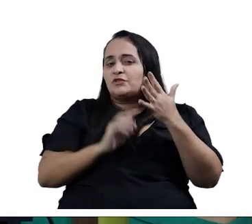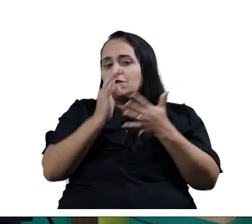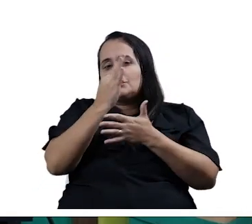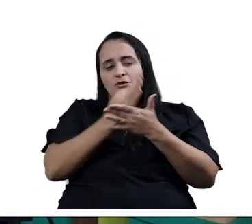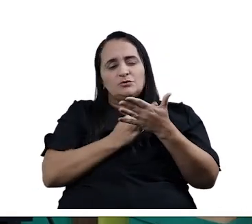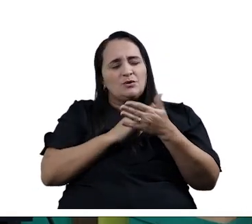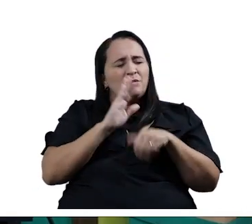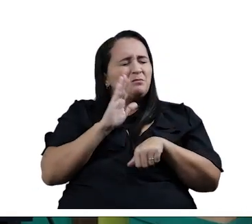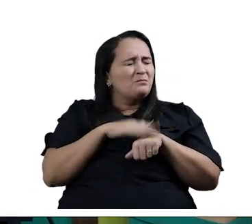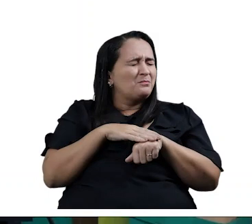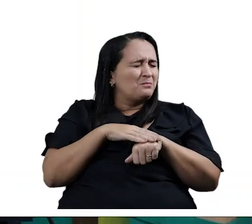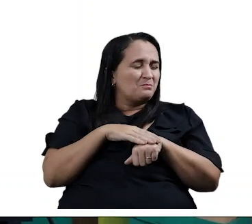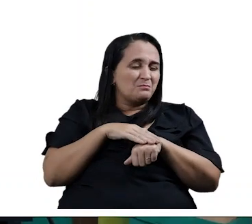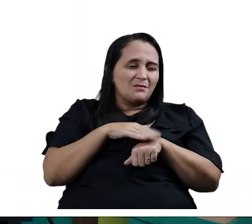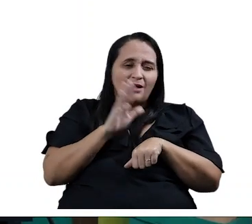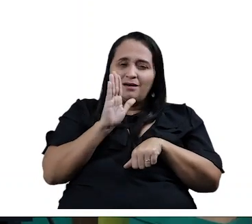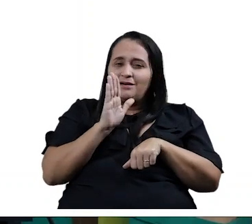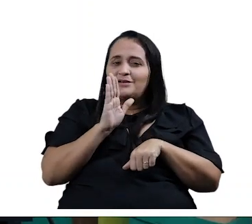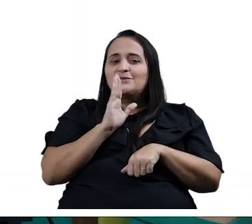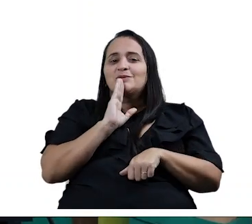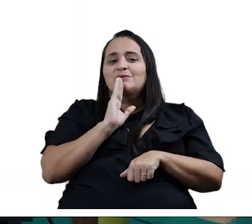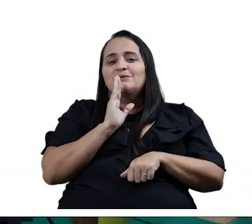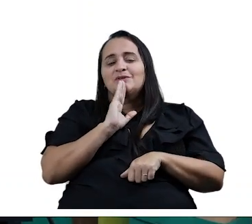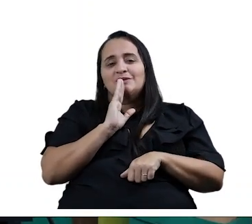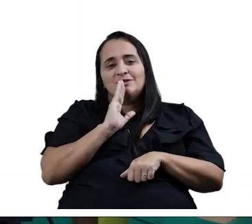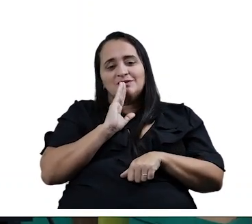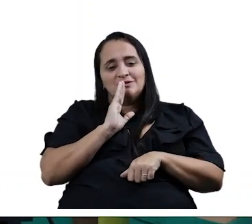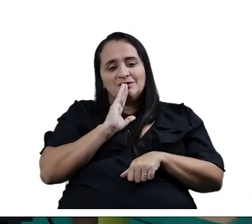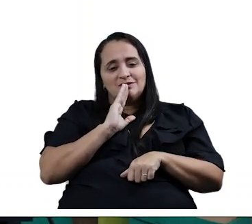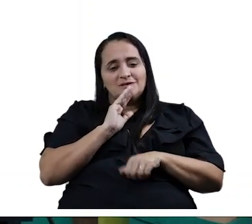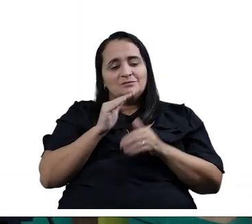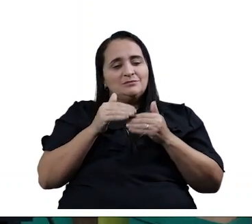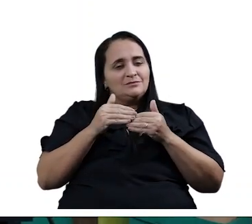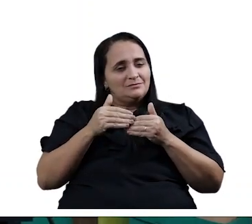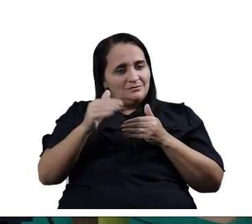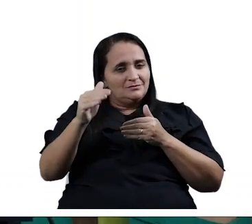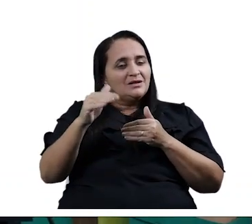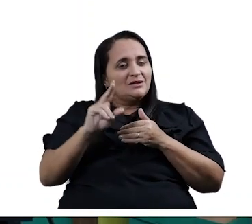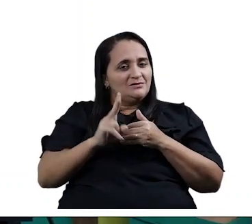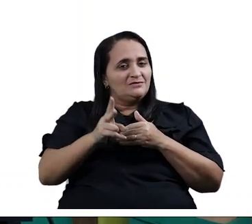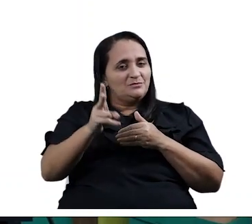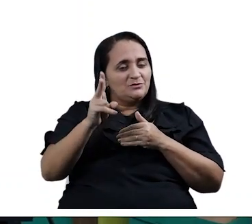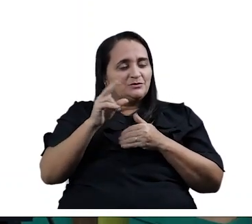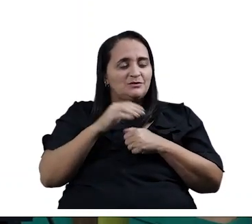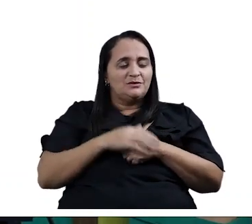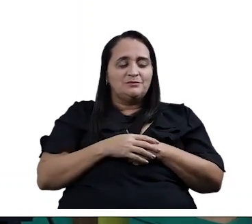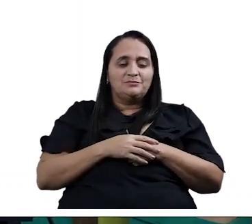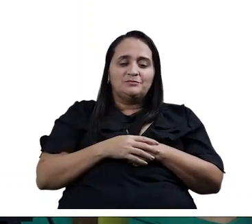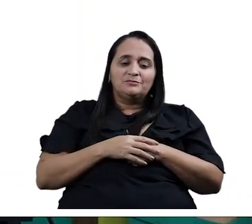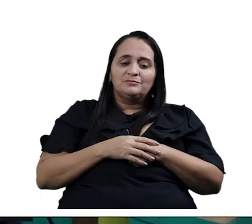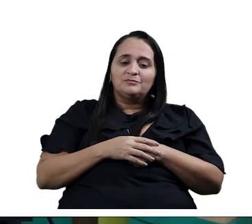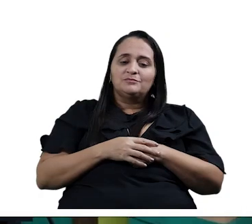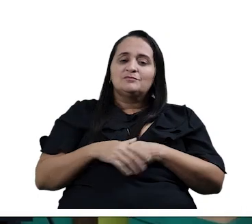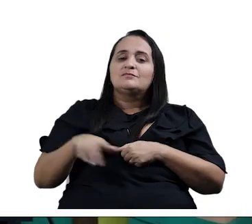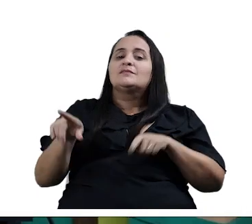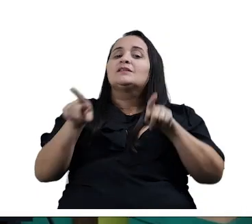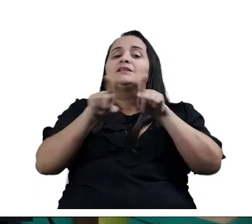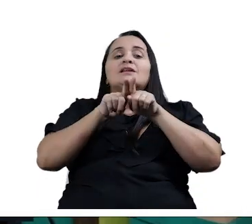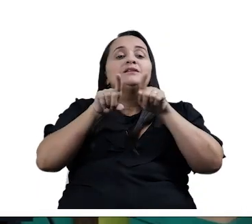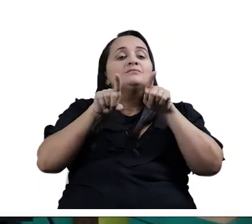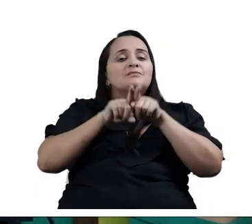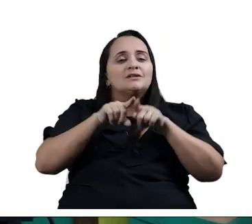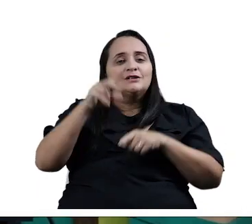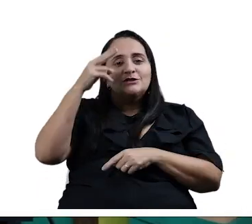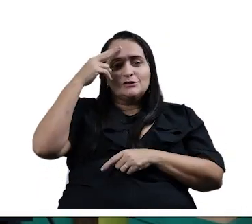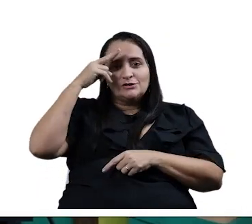gênero textual que a gente mais tem acesso e mais conhece, né? Mas vamos adiante que eu quero relembrar para vocês as histórias